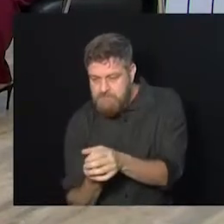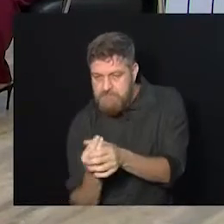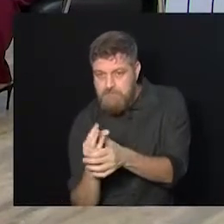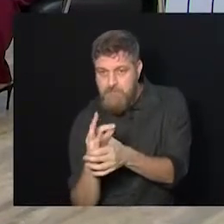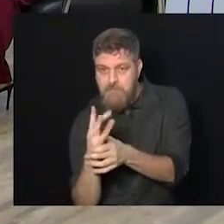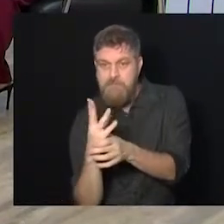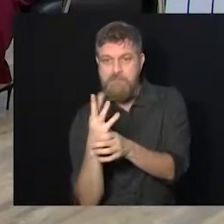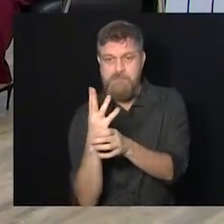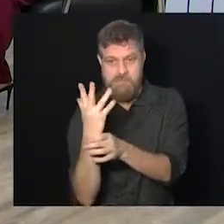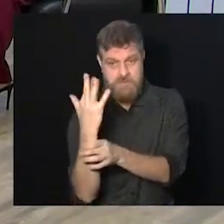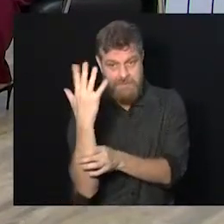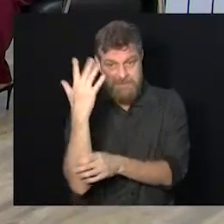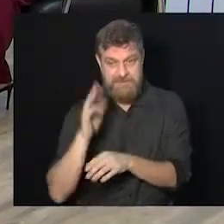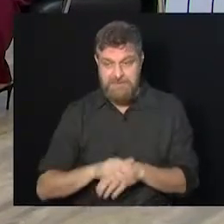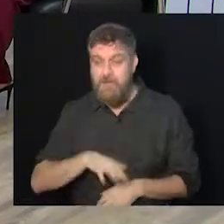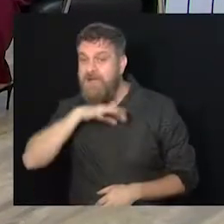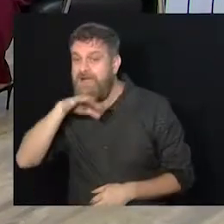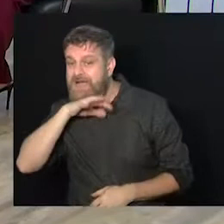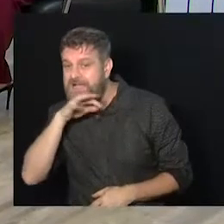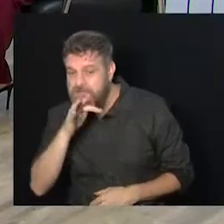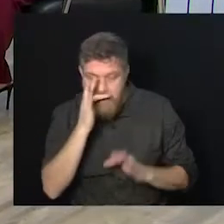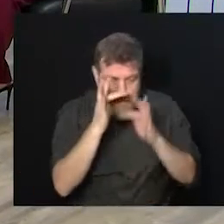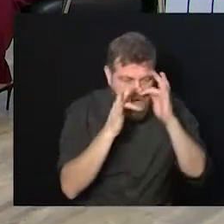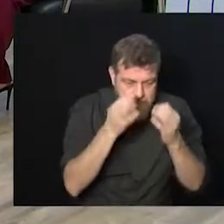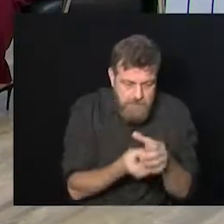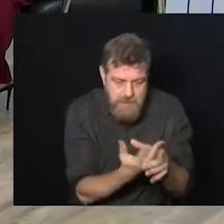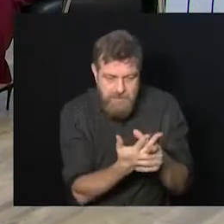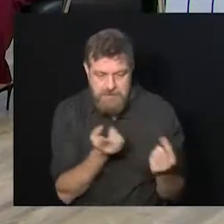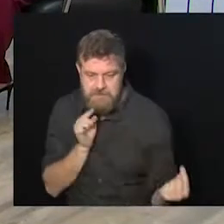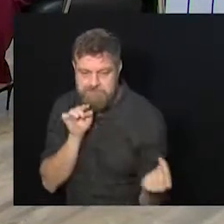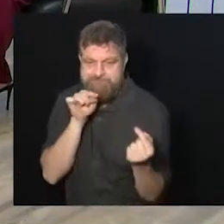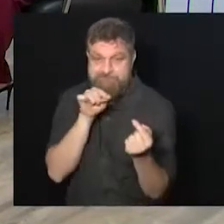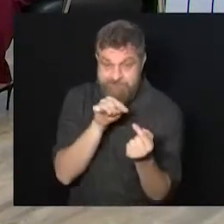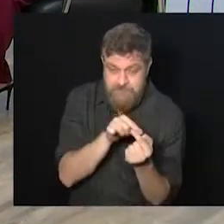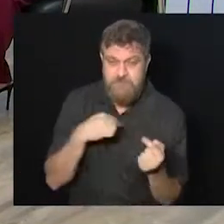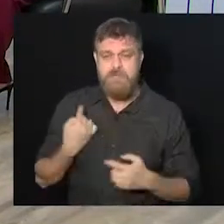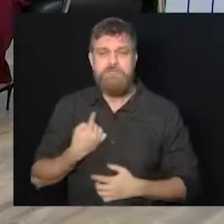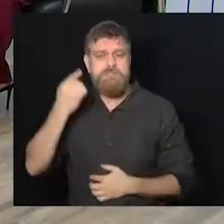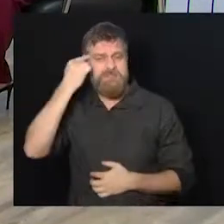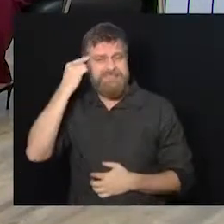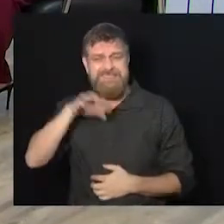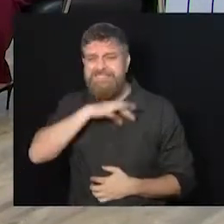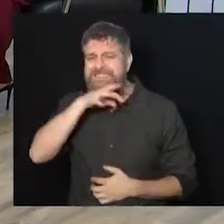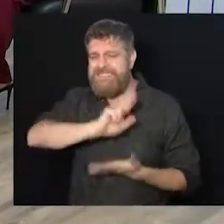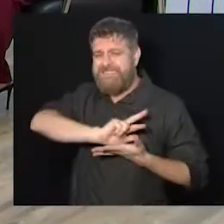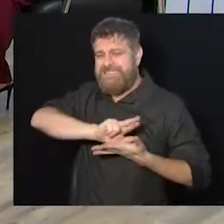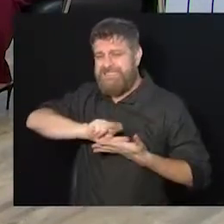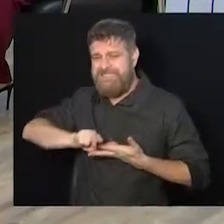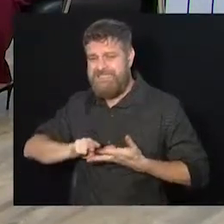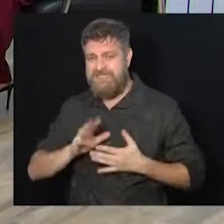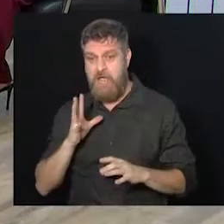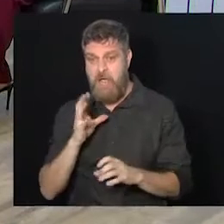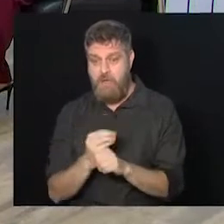muito próxima entre flora e fauna, né? Se a gente pensar na quantidade de espécies que nós temos na Amazônia, mais de 40